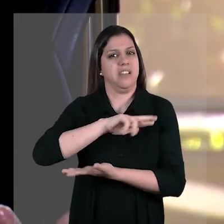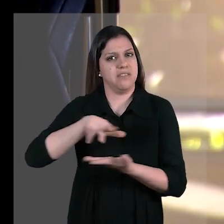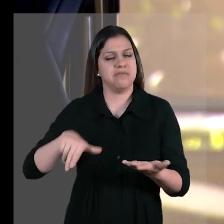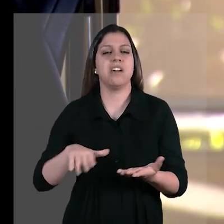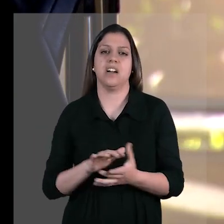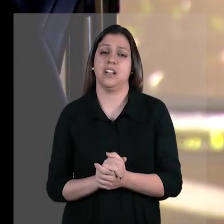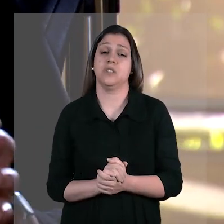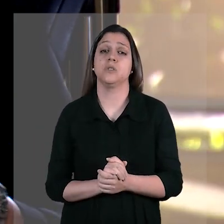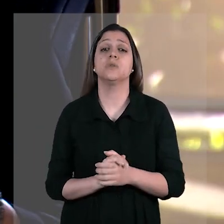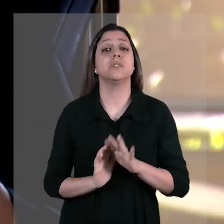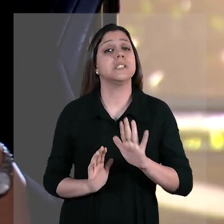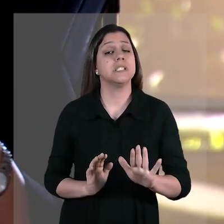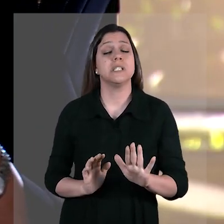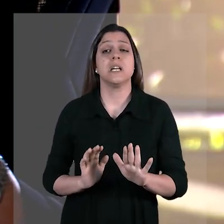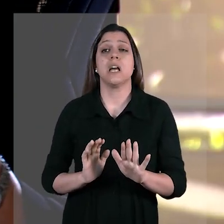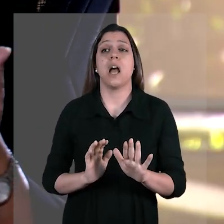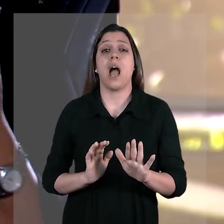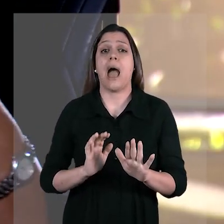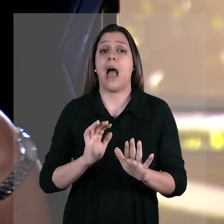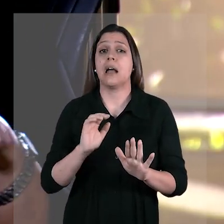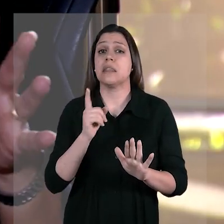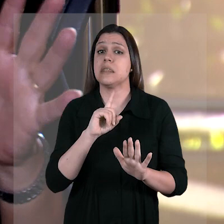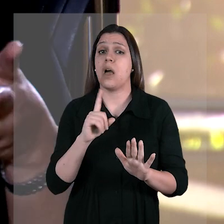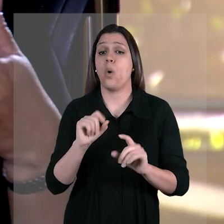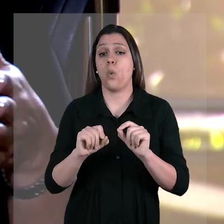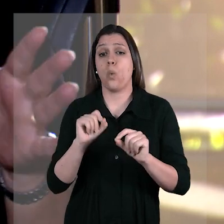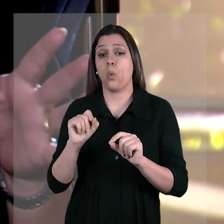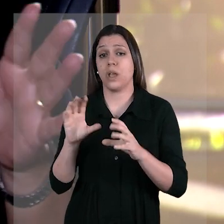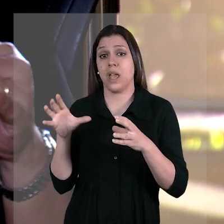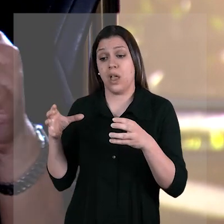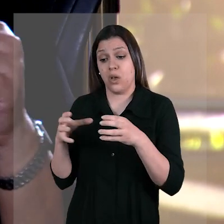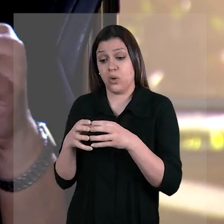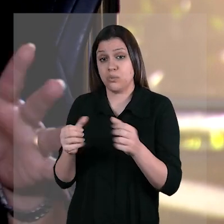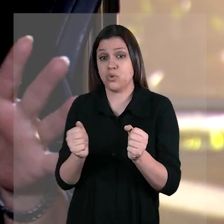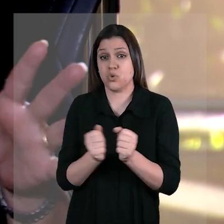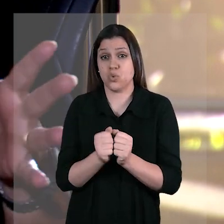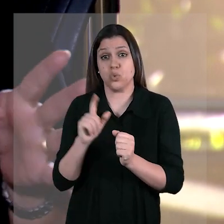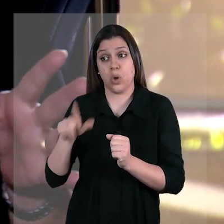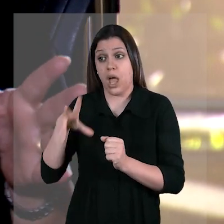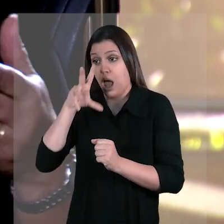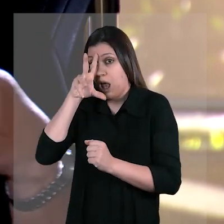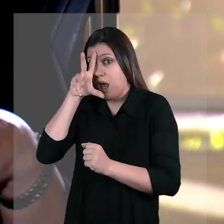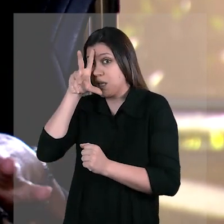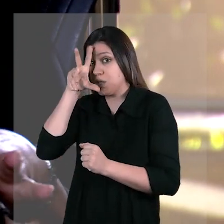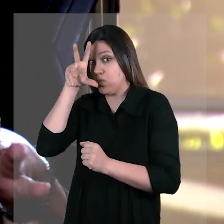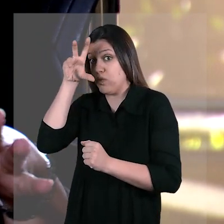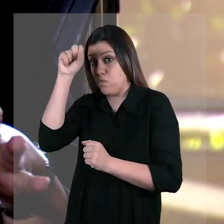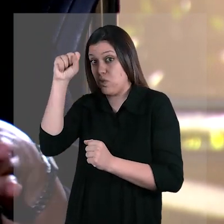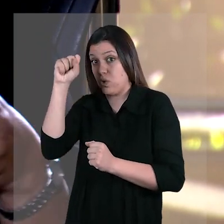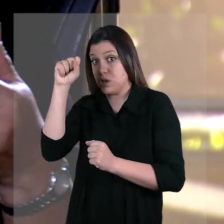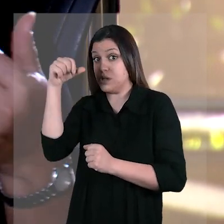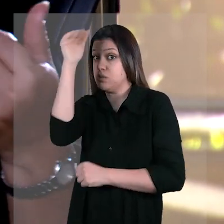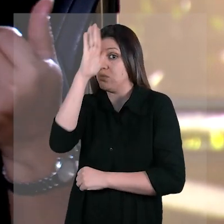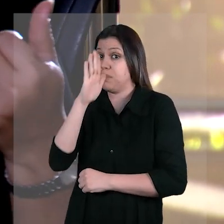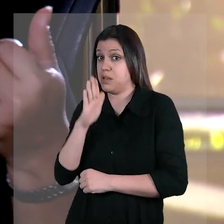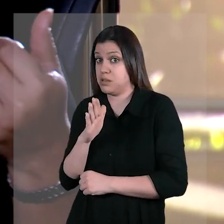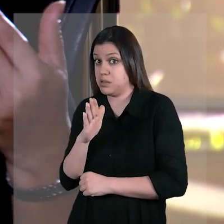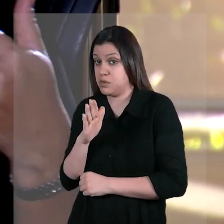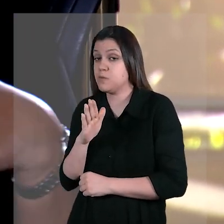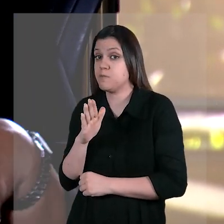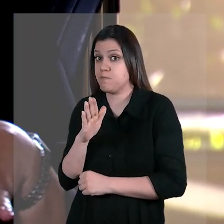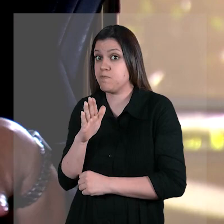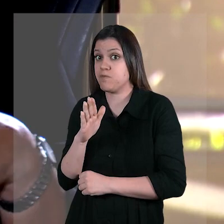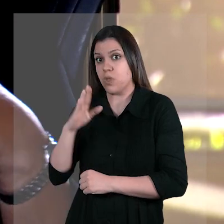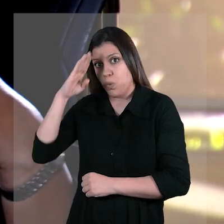esclarecer isso. Fazer essa diferenciação. O que não entrou são das Forças Armadas do Brasil. Esses não foram contemplados. O